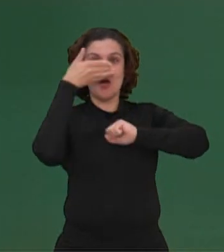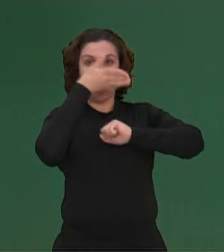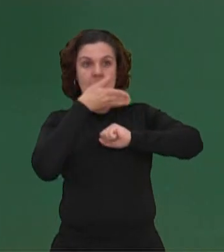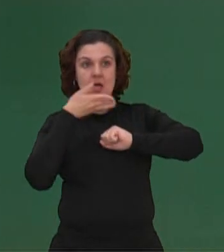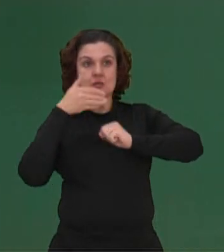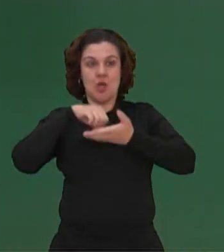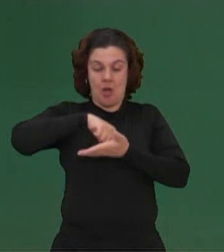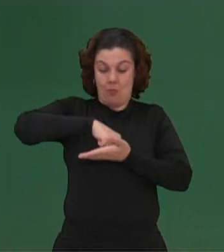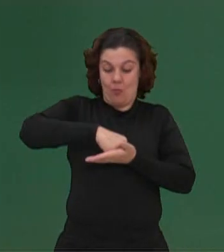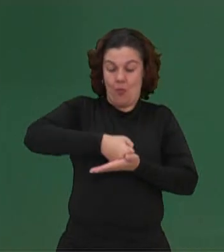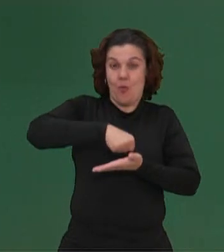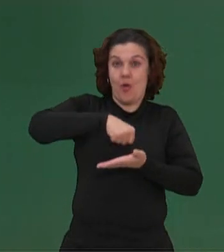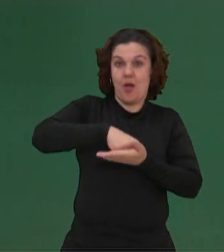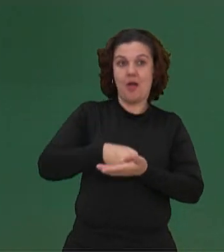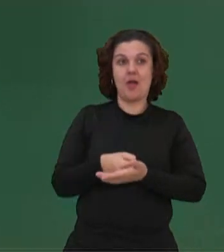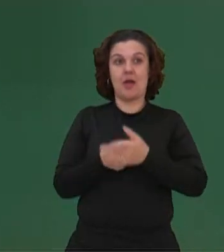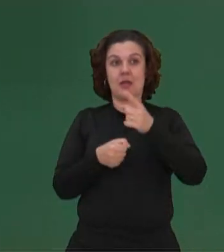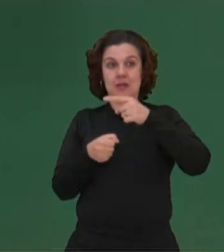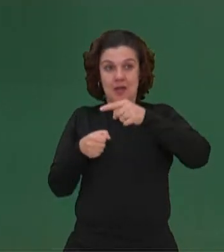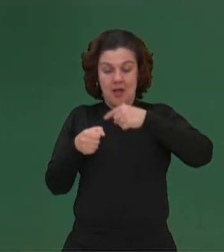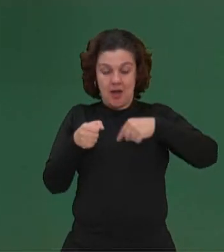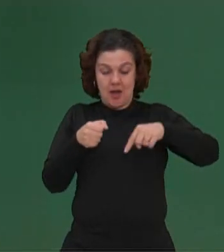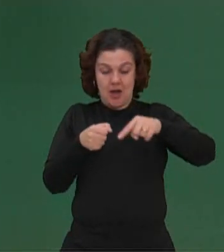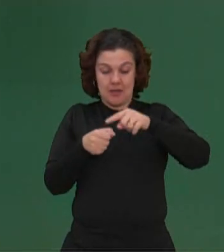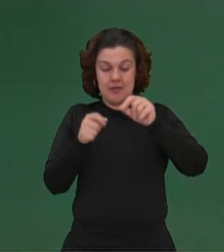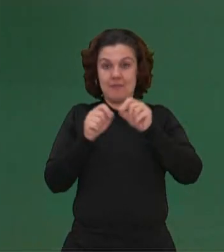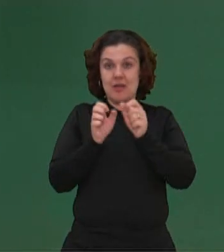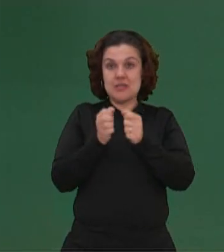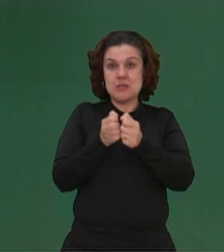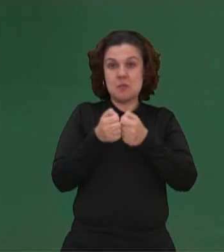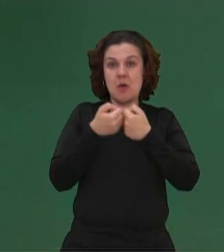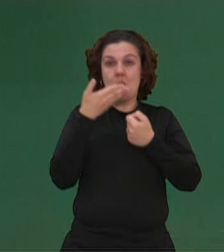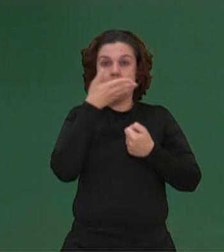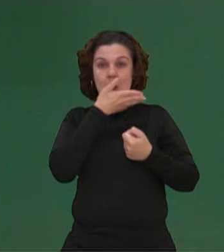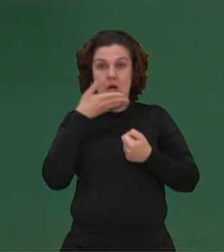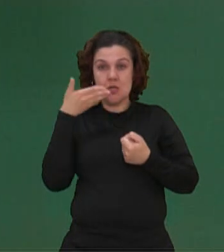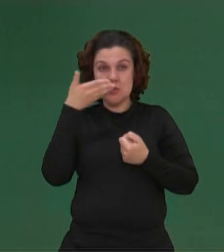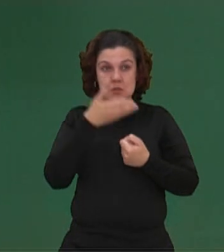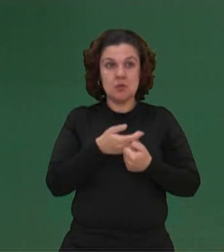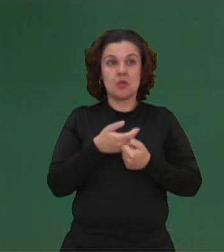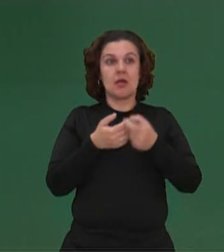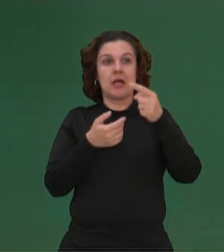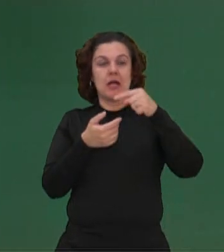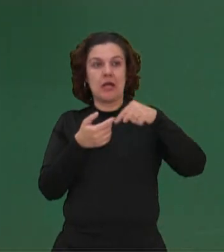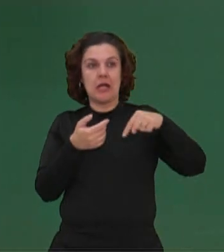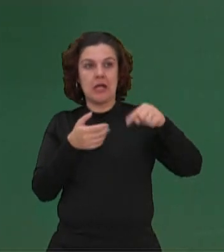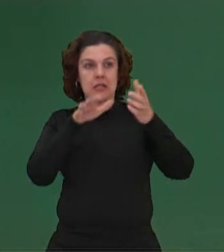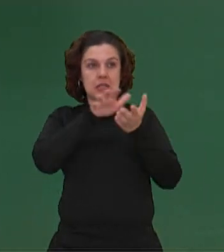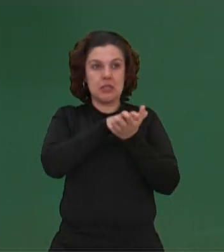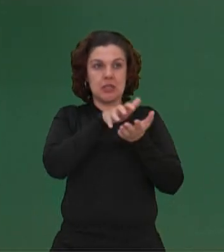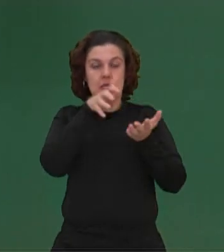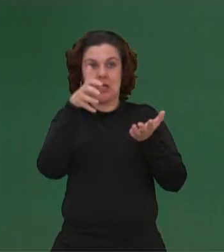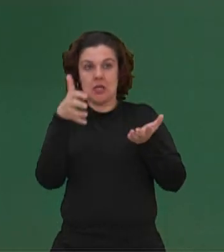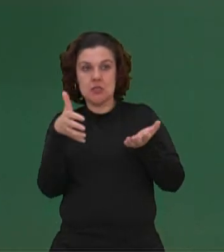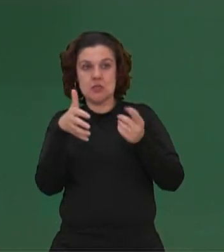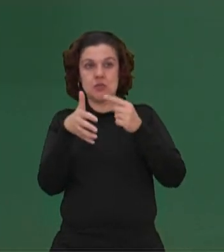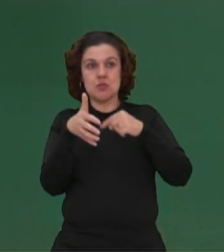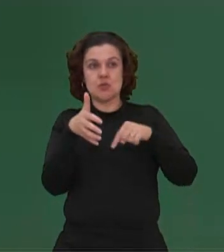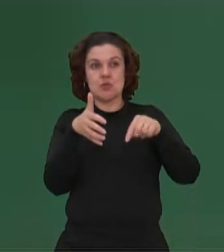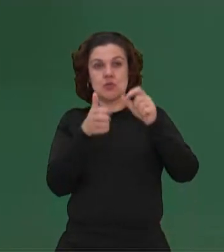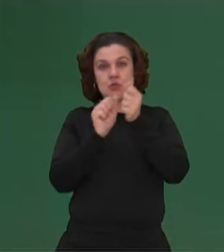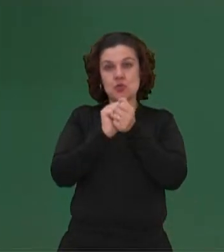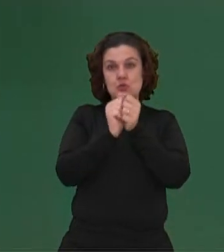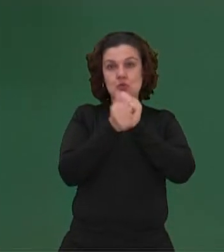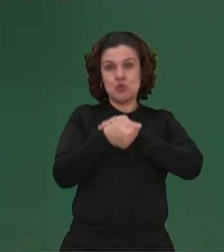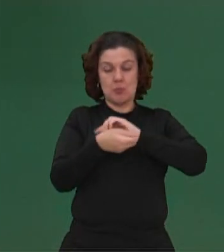a moenda está aqui, aqui onde se faz o pão de açúcar, aqui desenformando esse açúcar, então aqui você tem a